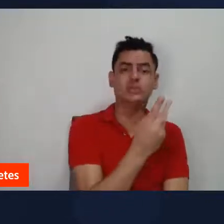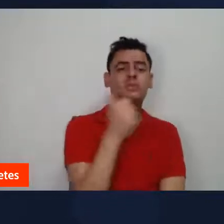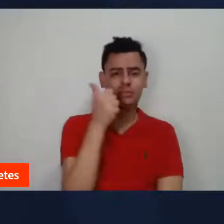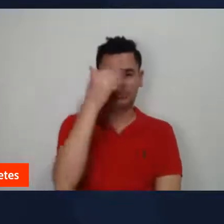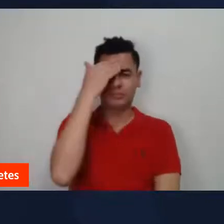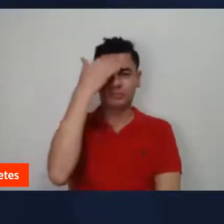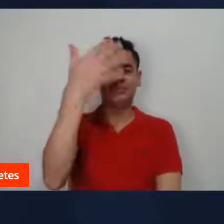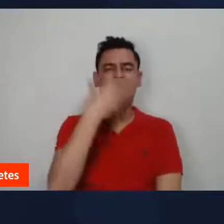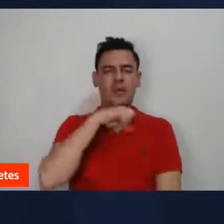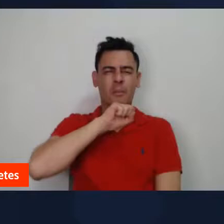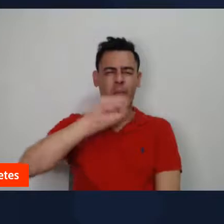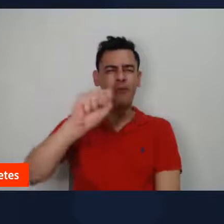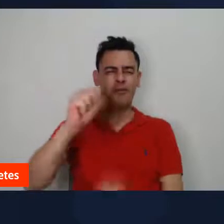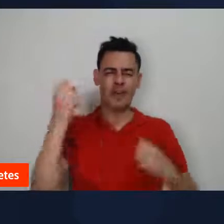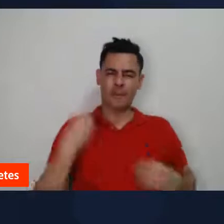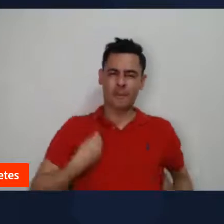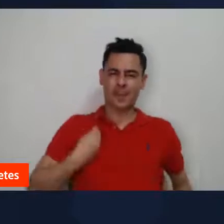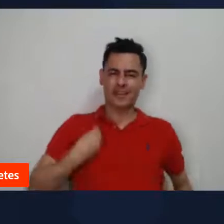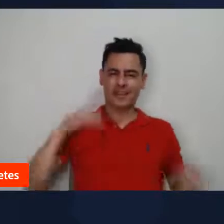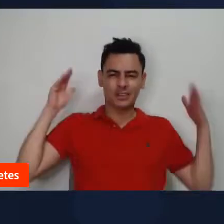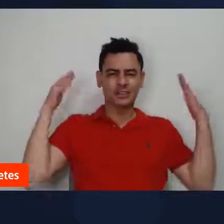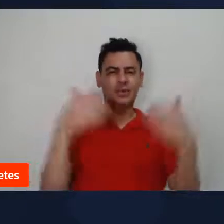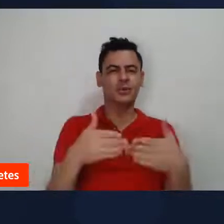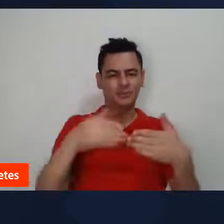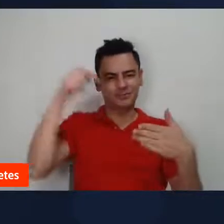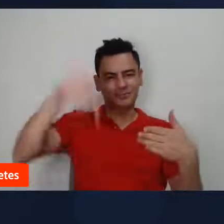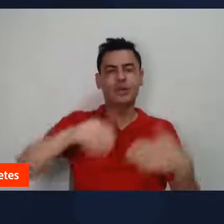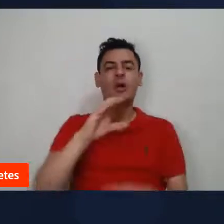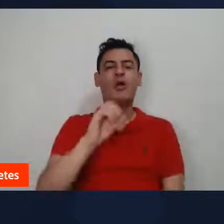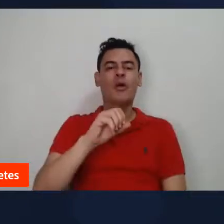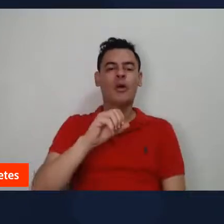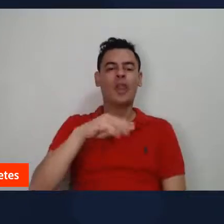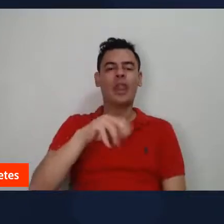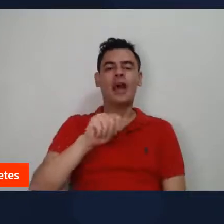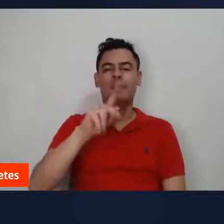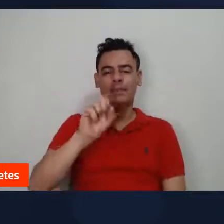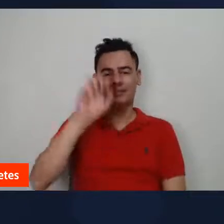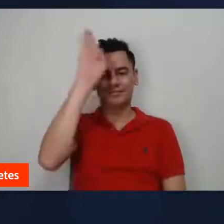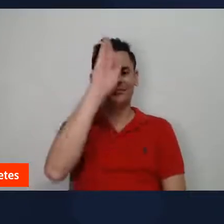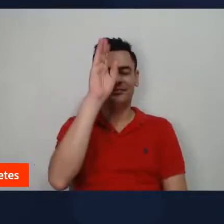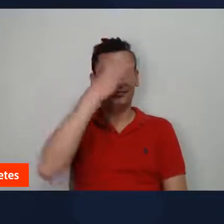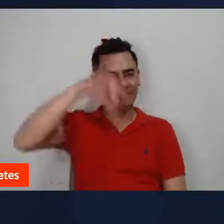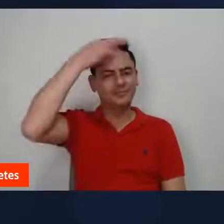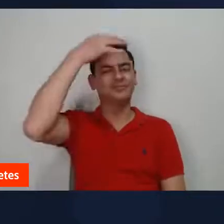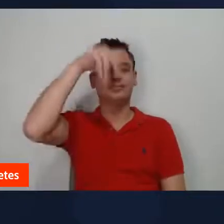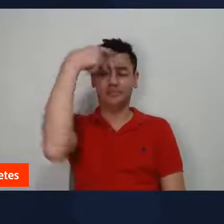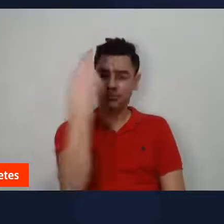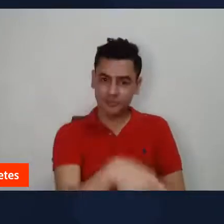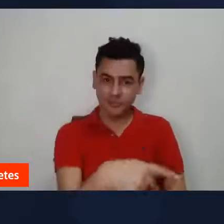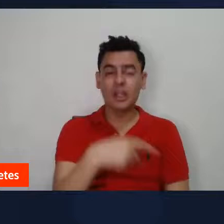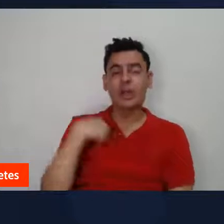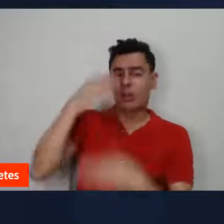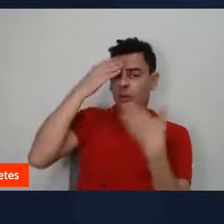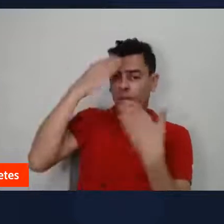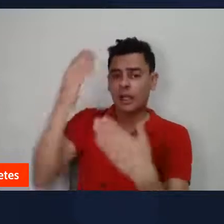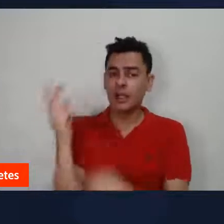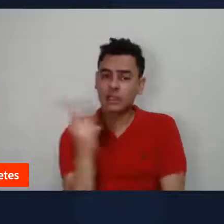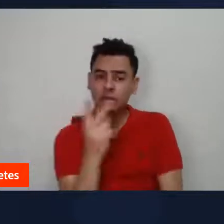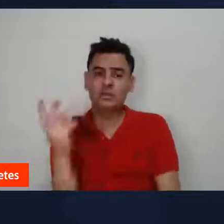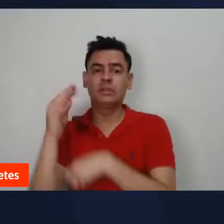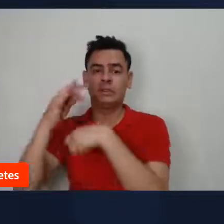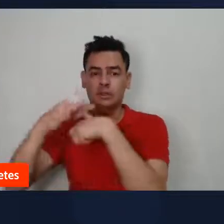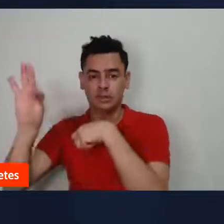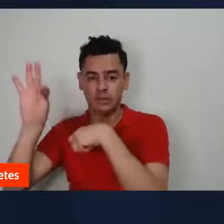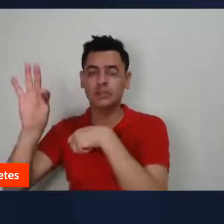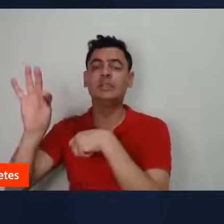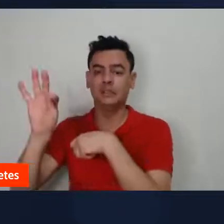Paulo Freire, presente na Conap Capixaba. Um forte abraço, muito obrigado a Mary, a equipe técnica da universidade, bem como ao professor